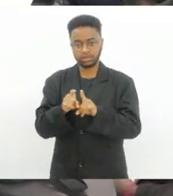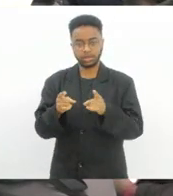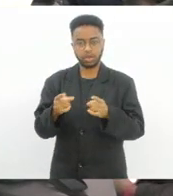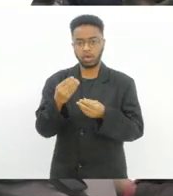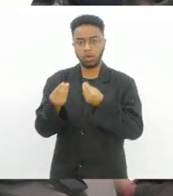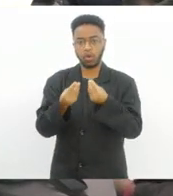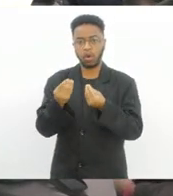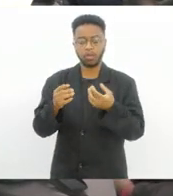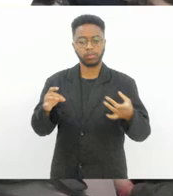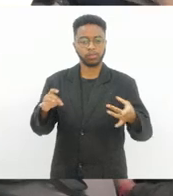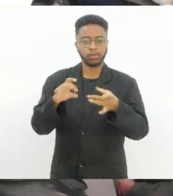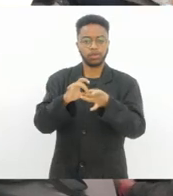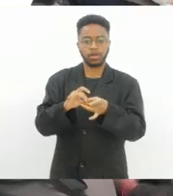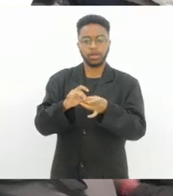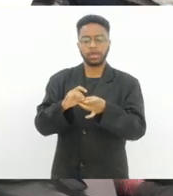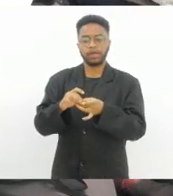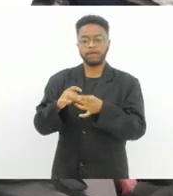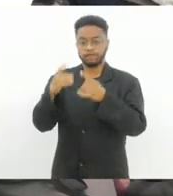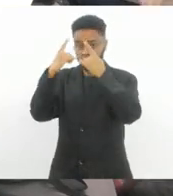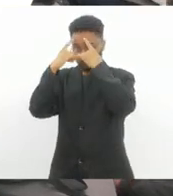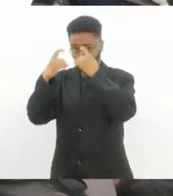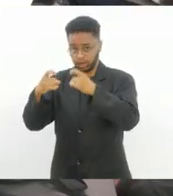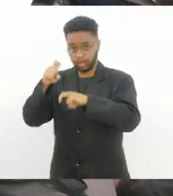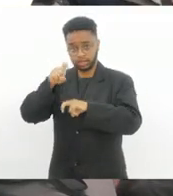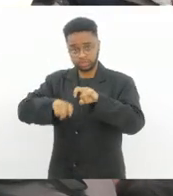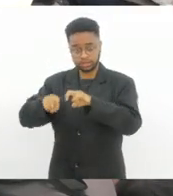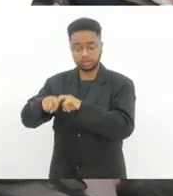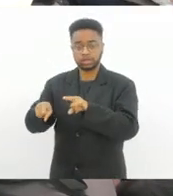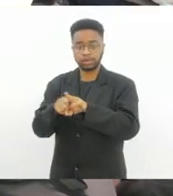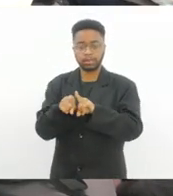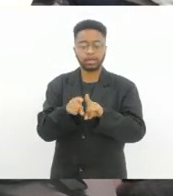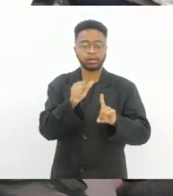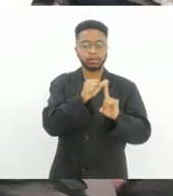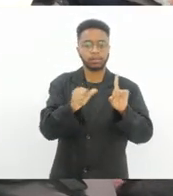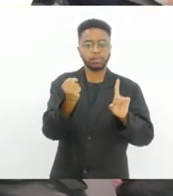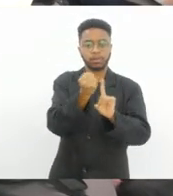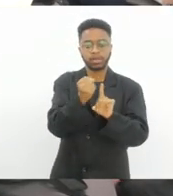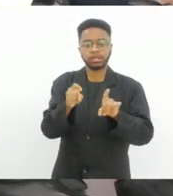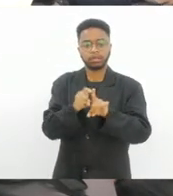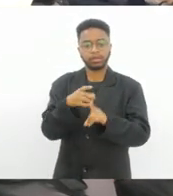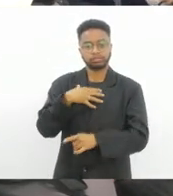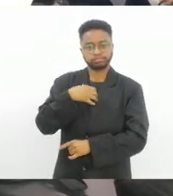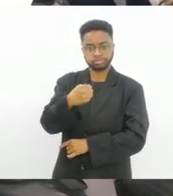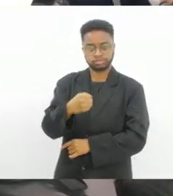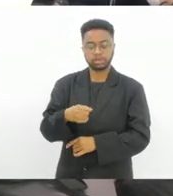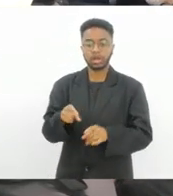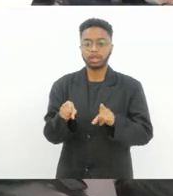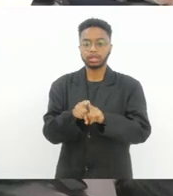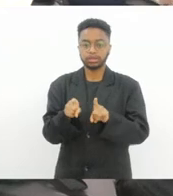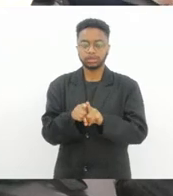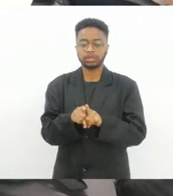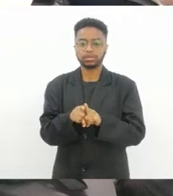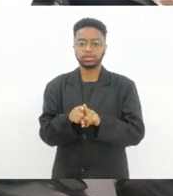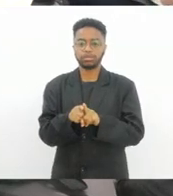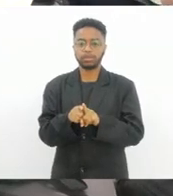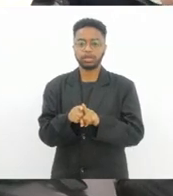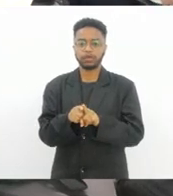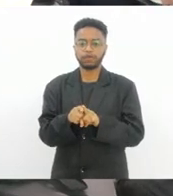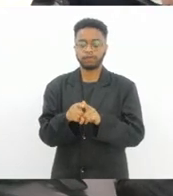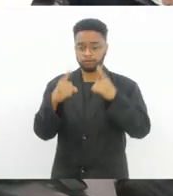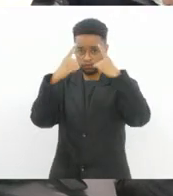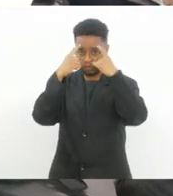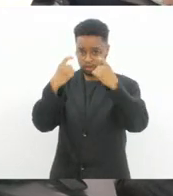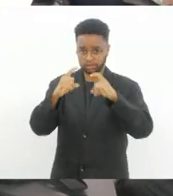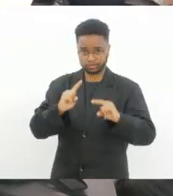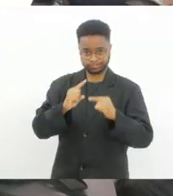violência sexual e os feminicídios e a violência autoprovocada, e essa questão de que